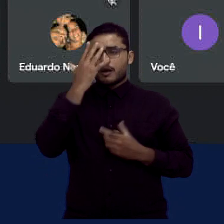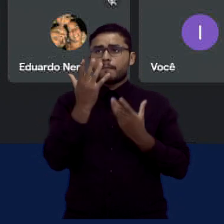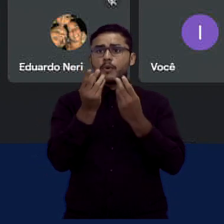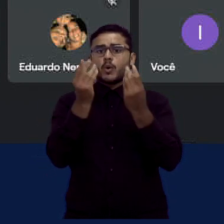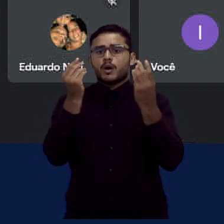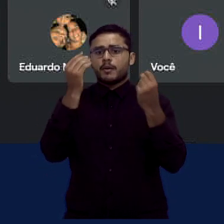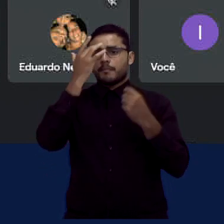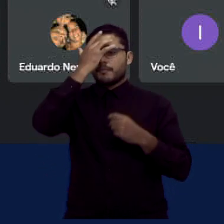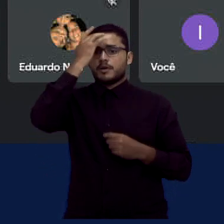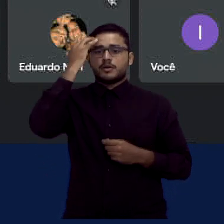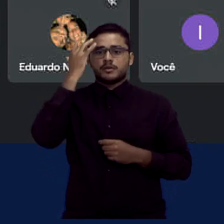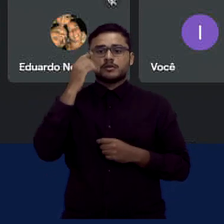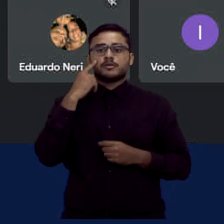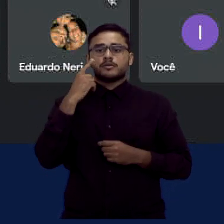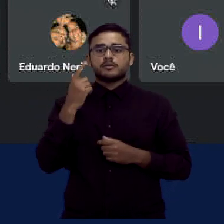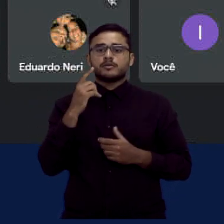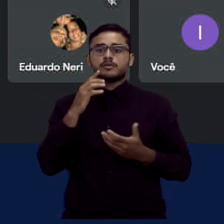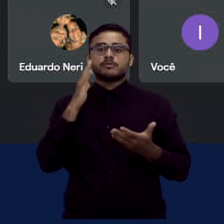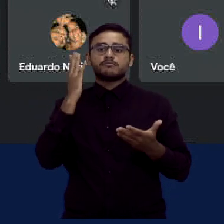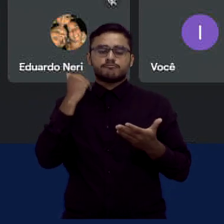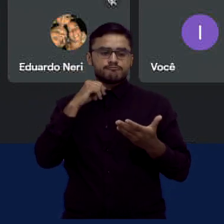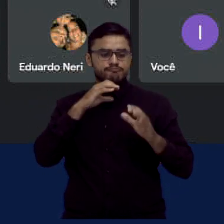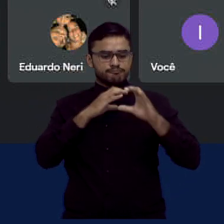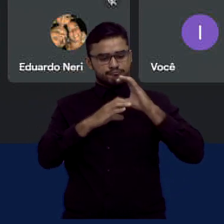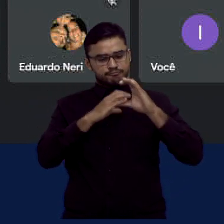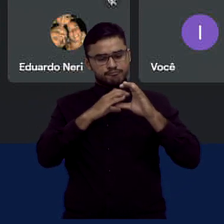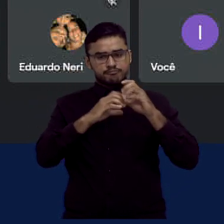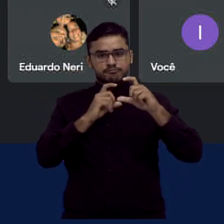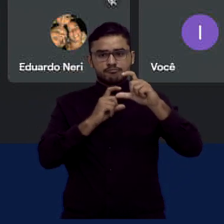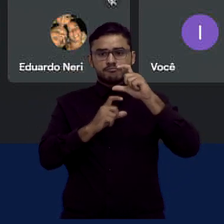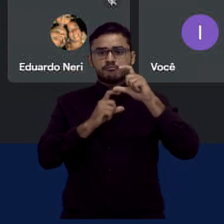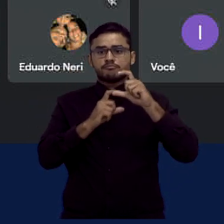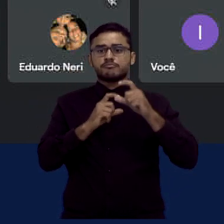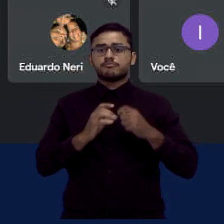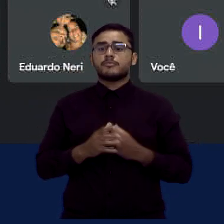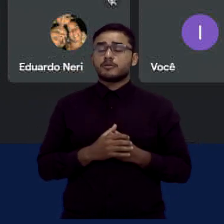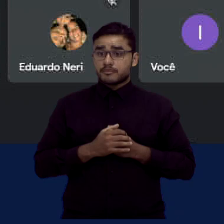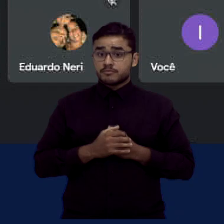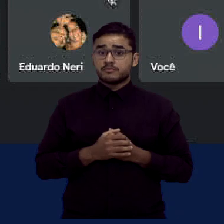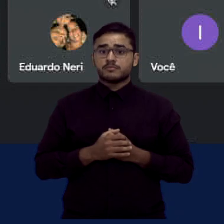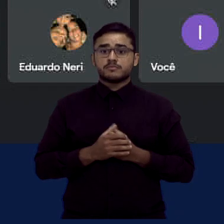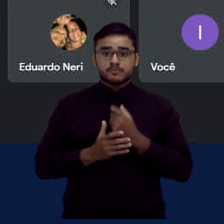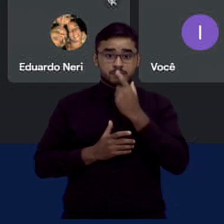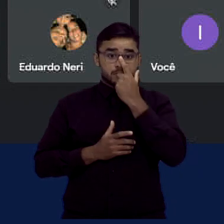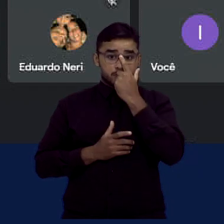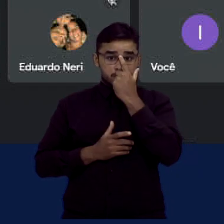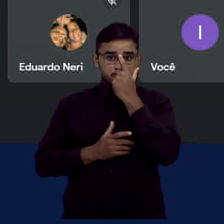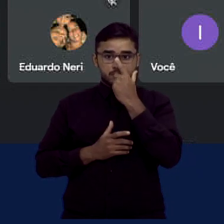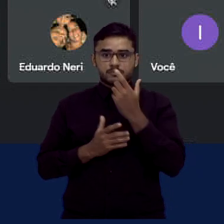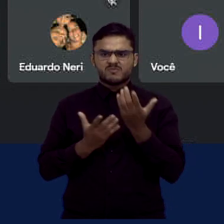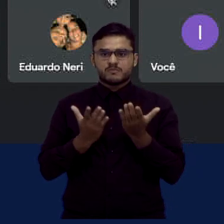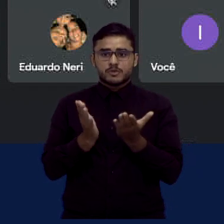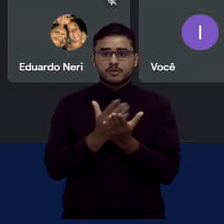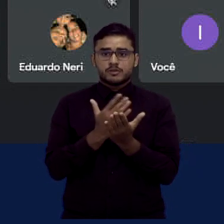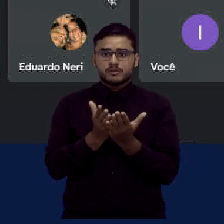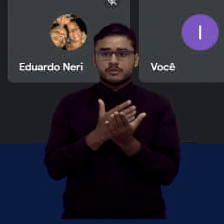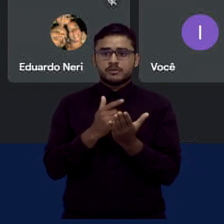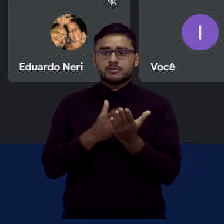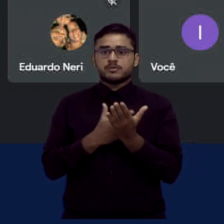existe. Eu arrisco dizer que os quadrinhos foram a primeira linguagem em superfície do ser